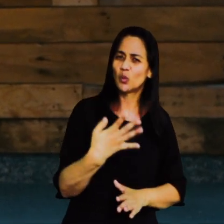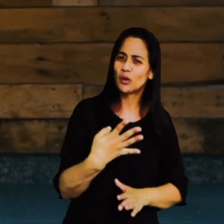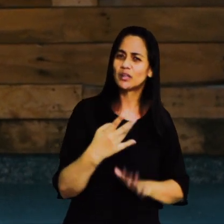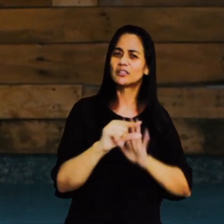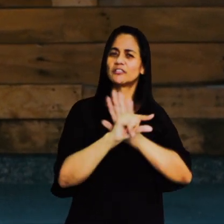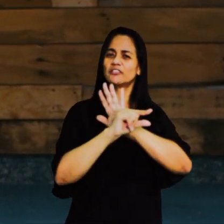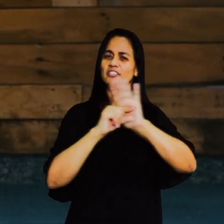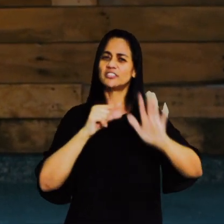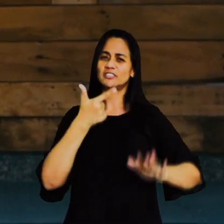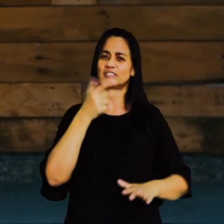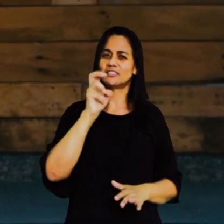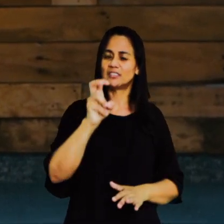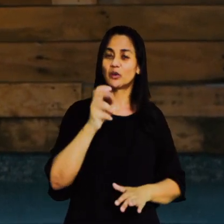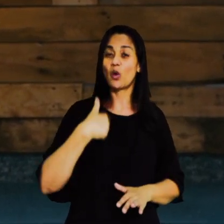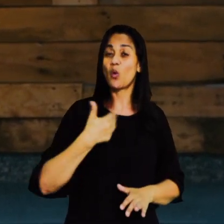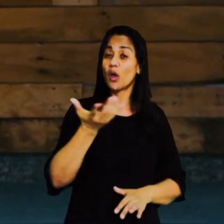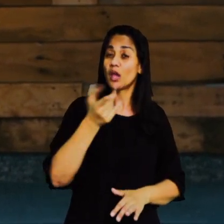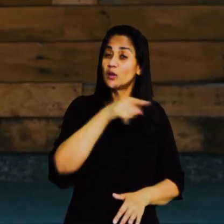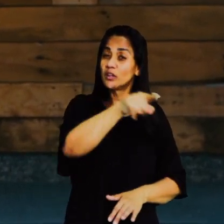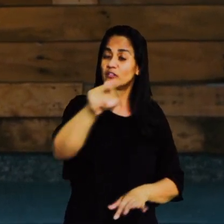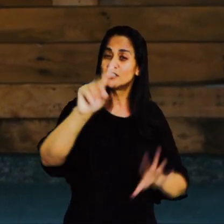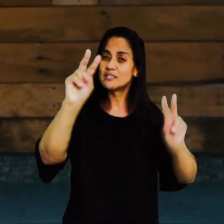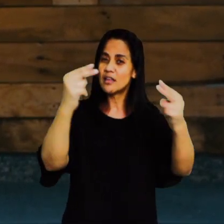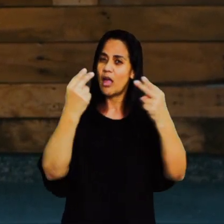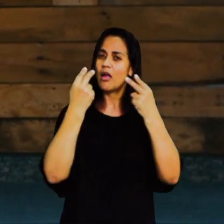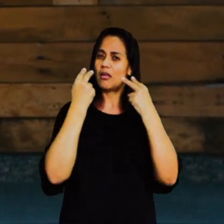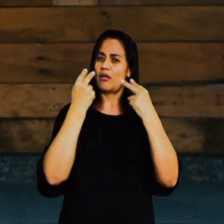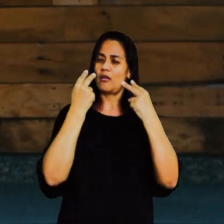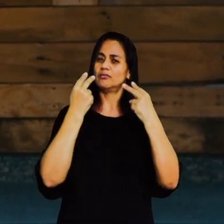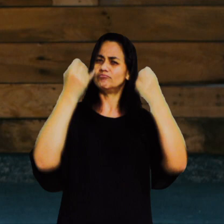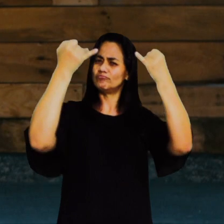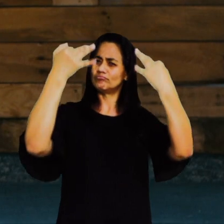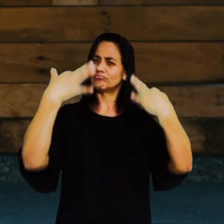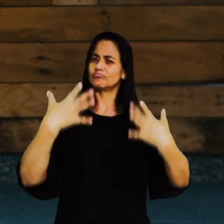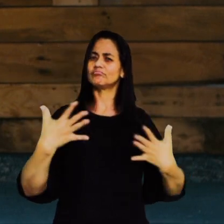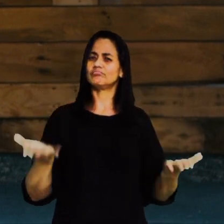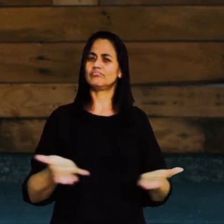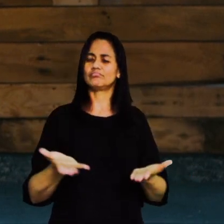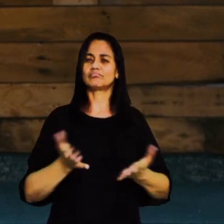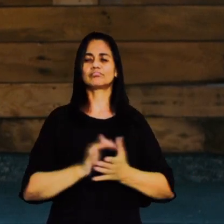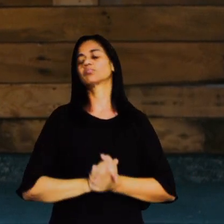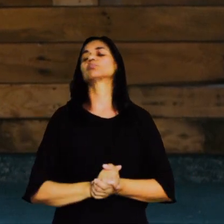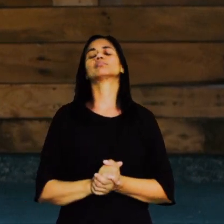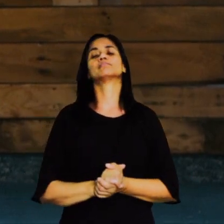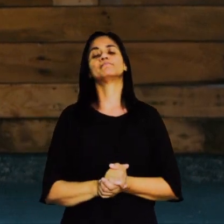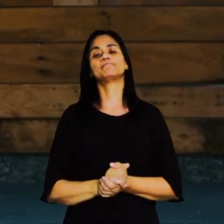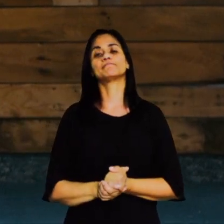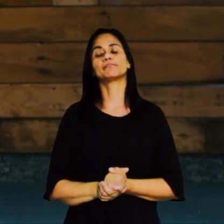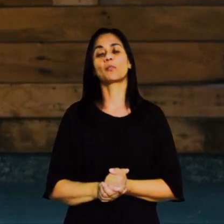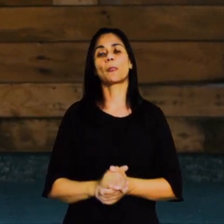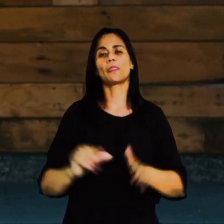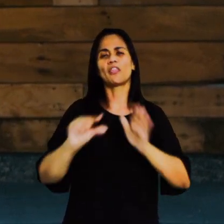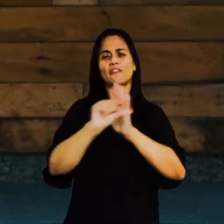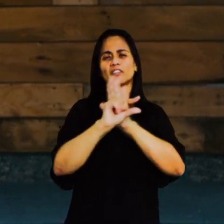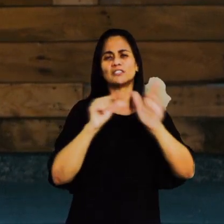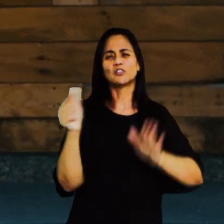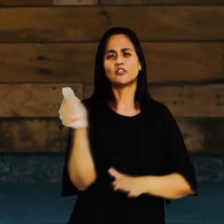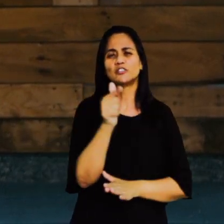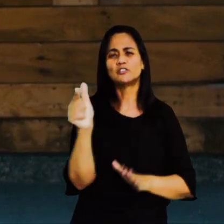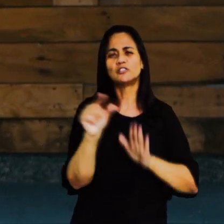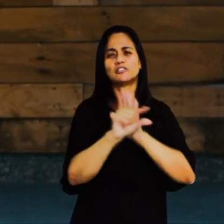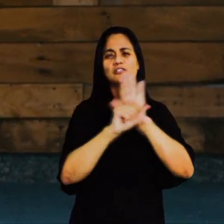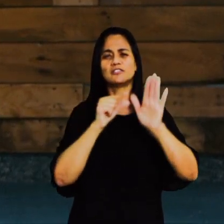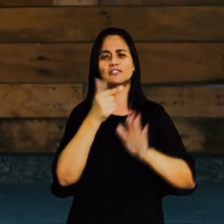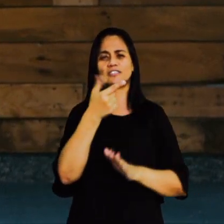você preste atenção. Virou minha Bíblia aqui. 22, 23, 24 e 25.